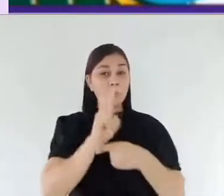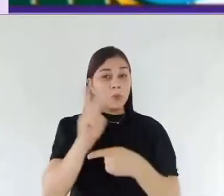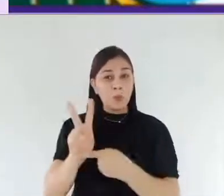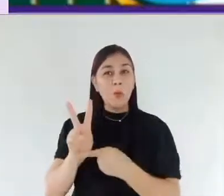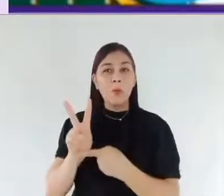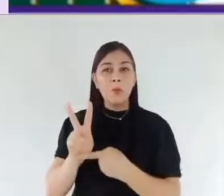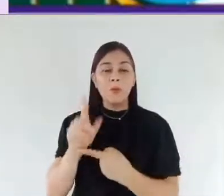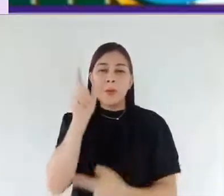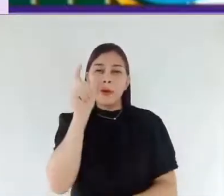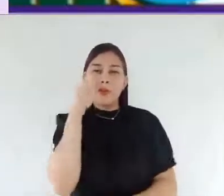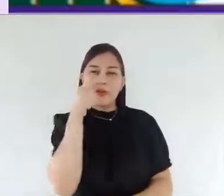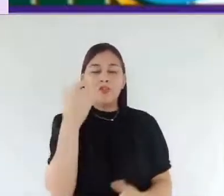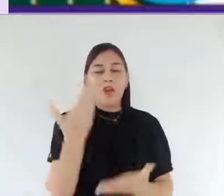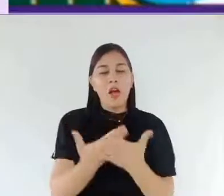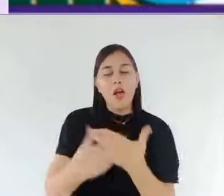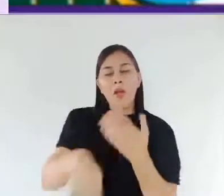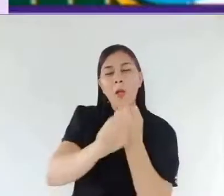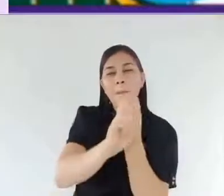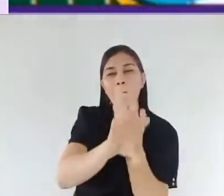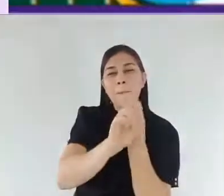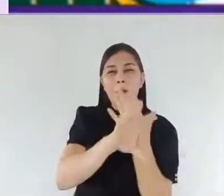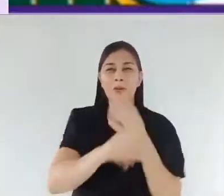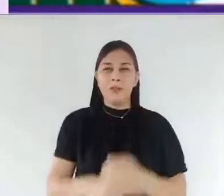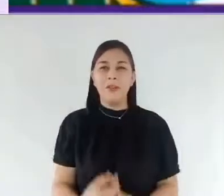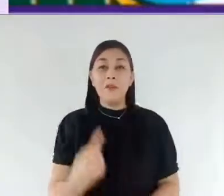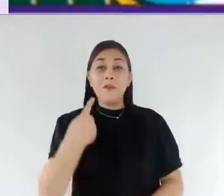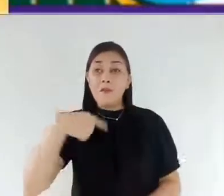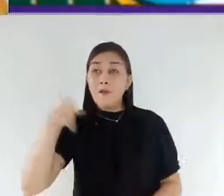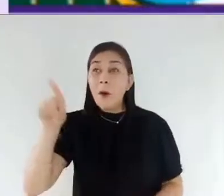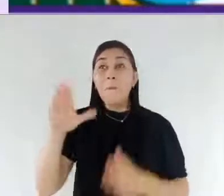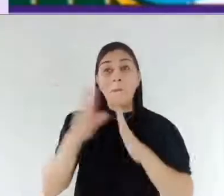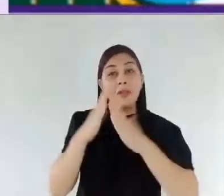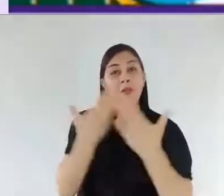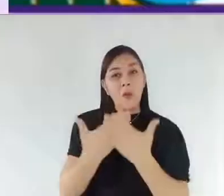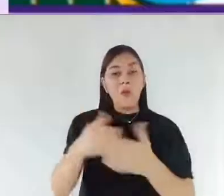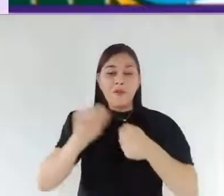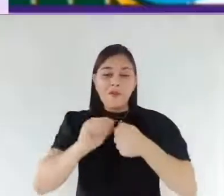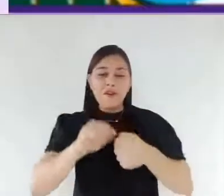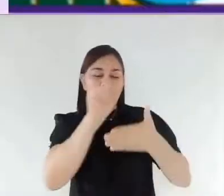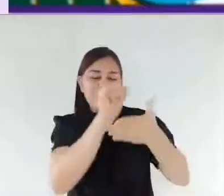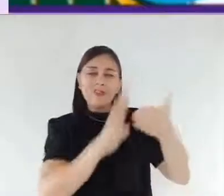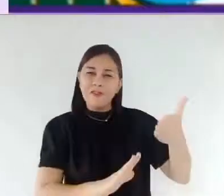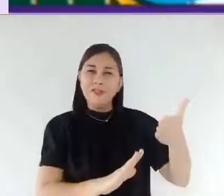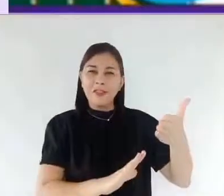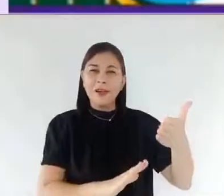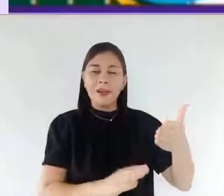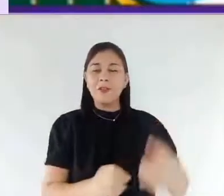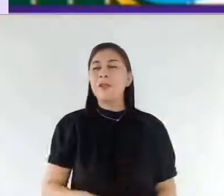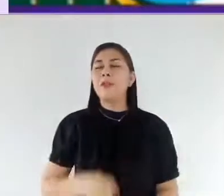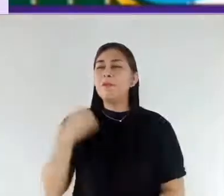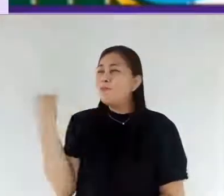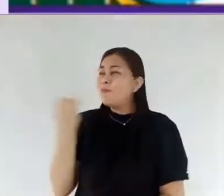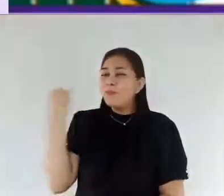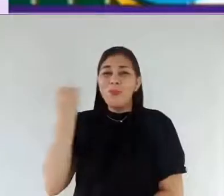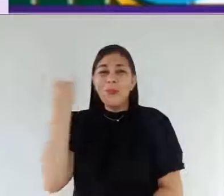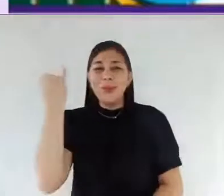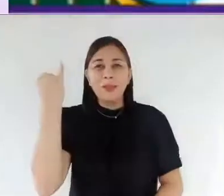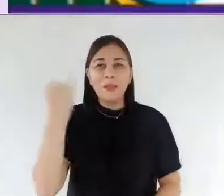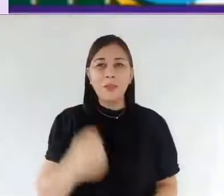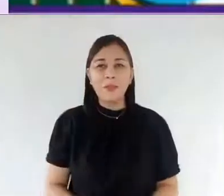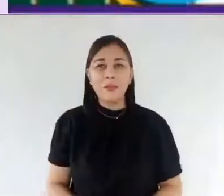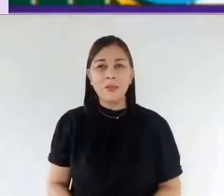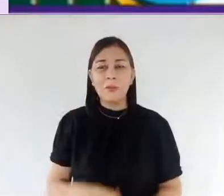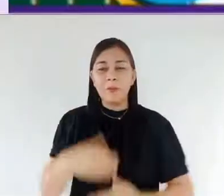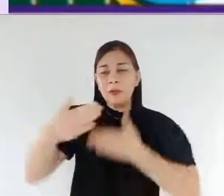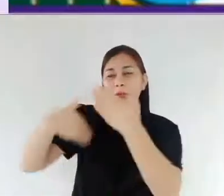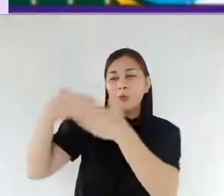Assistam as nossas aulas remotas Vão para a escola Realizem as atividades Que isso é muito importante Para